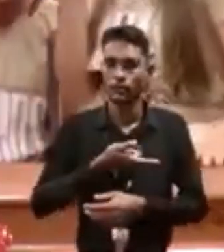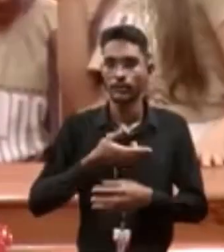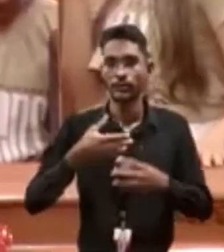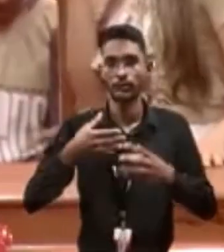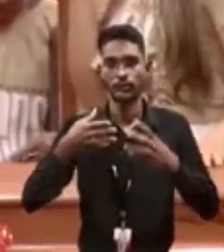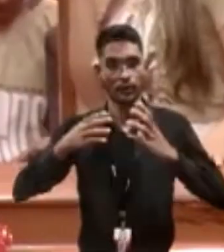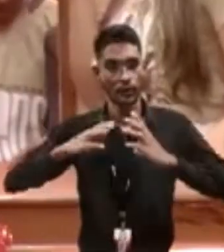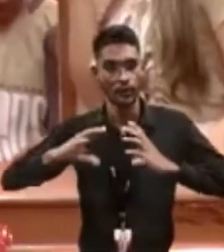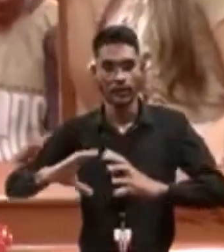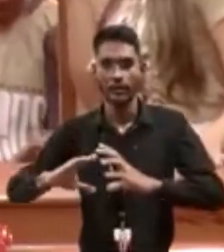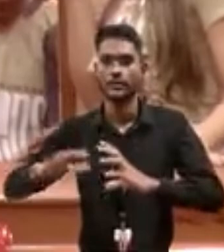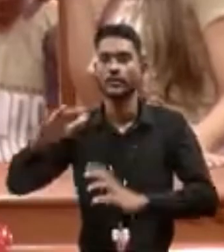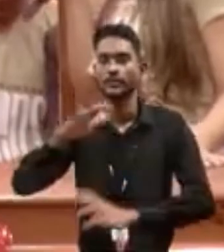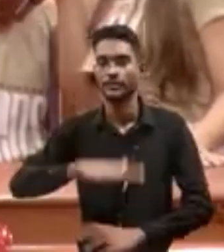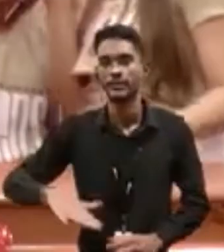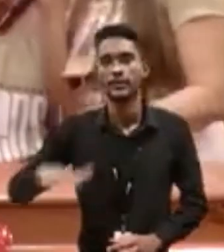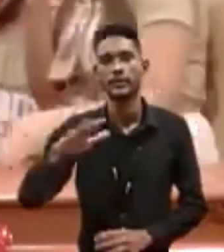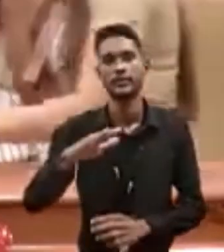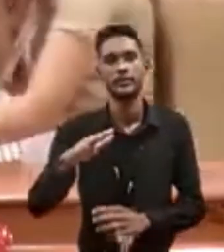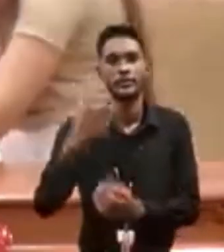vamos aplaudir, que eles merecem.